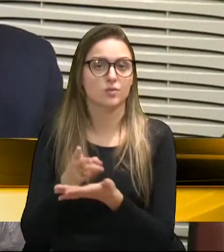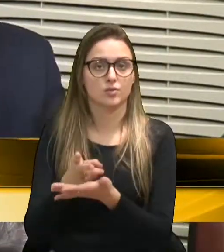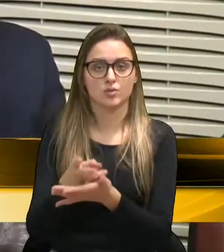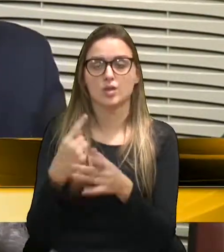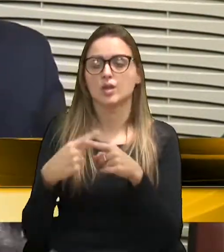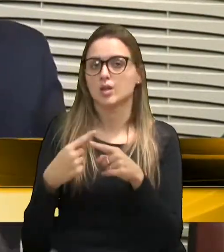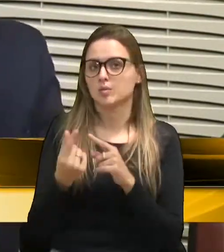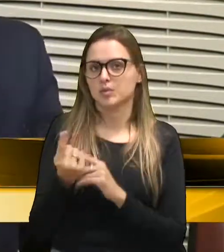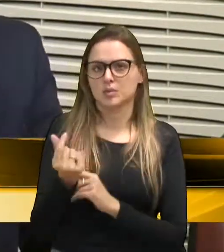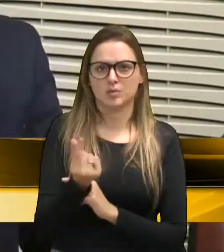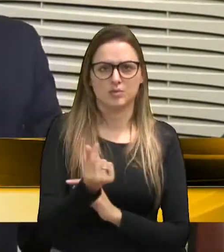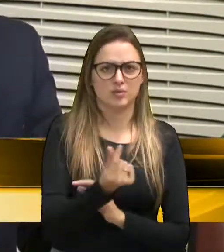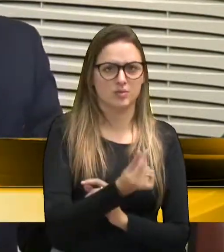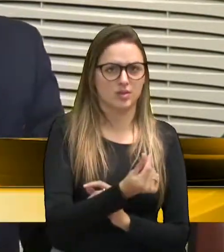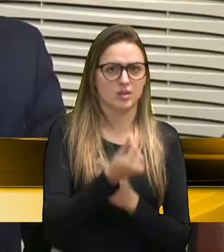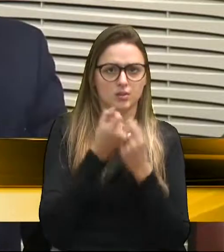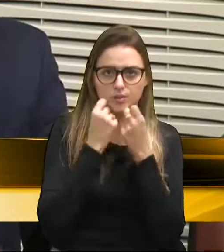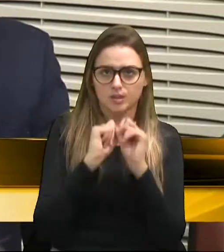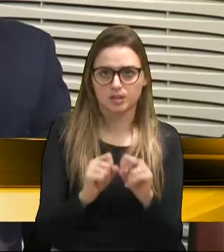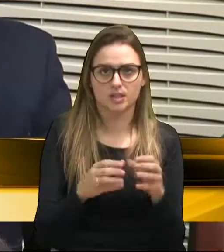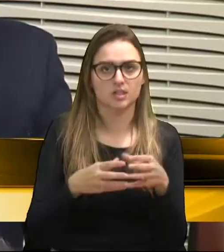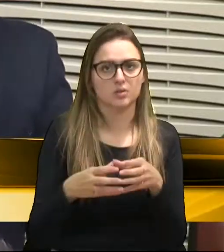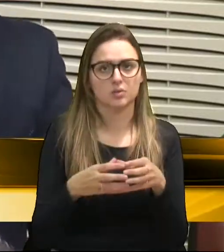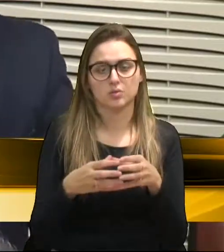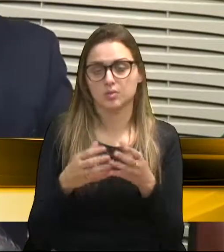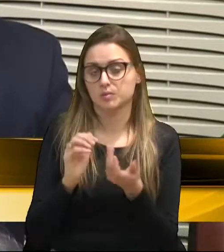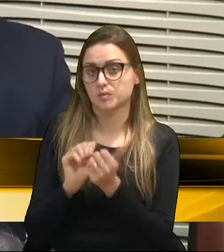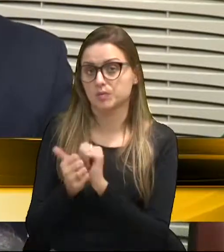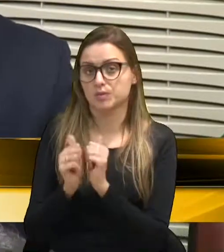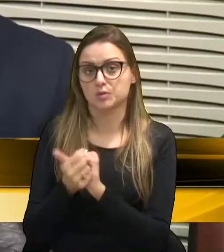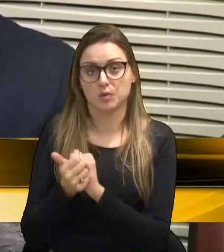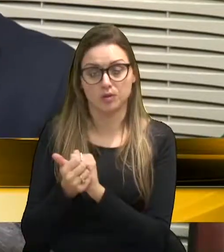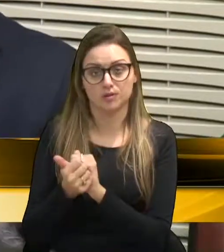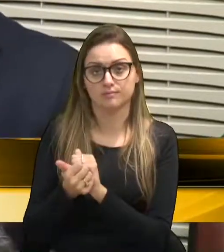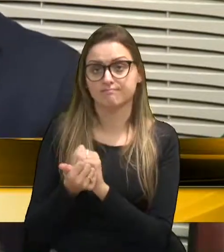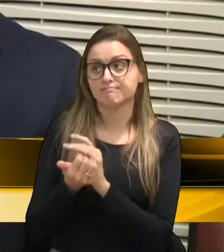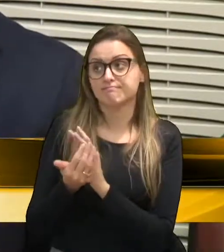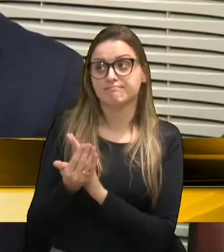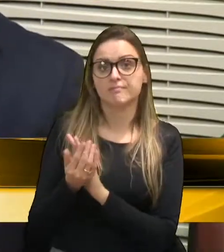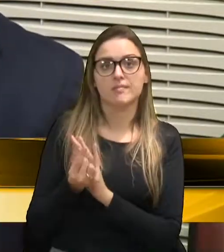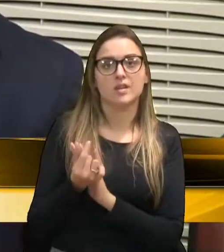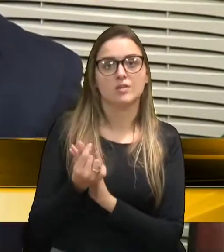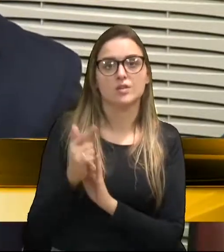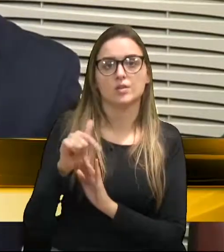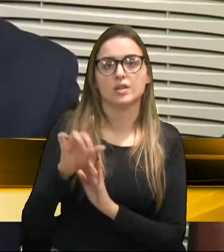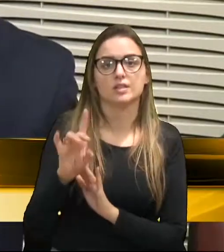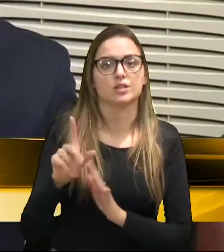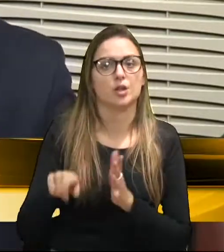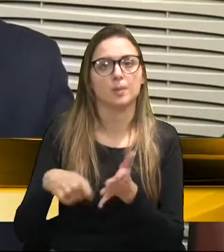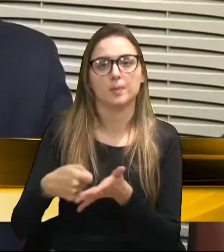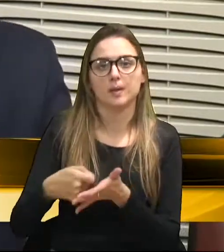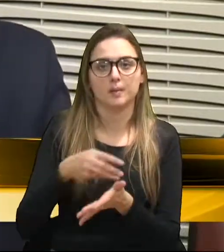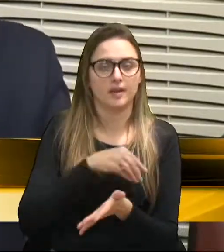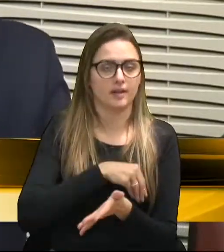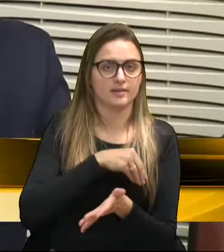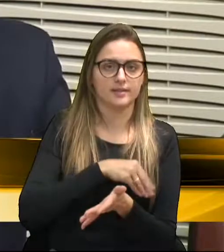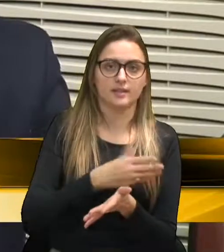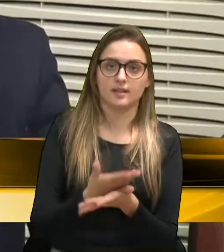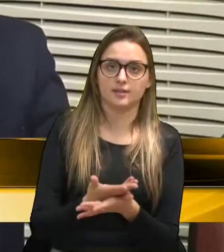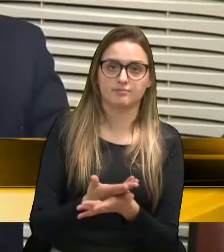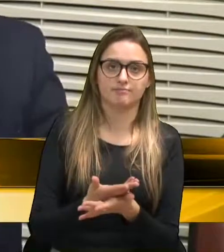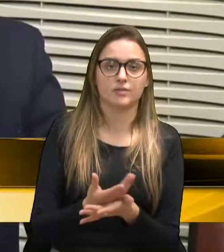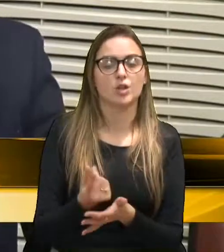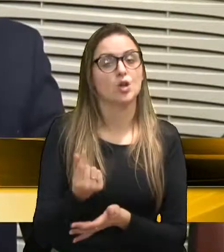desses valores aqui da Secretaria do Turismo e do Esporte, grande parte é para manutenção pura e simples.